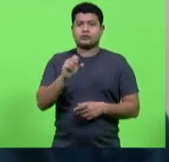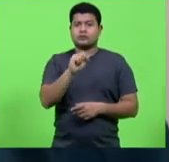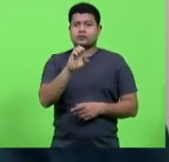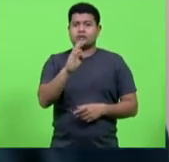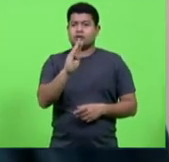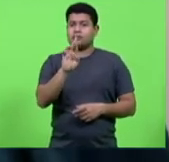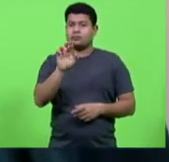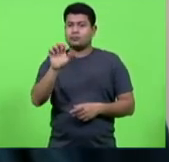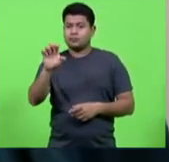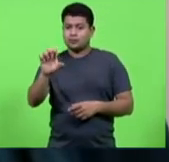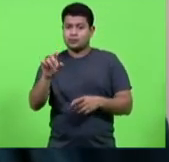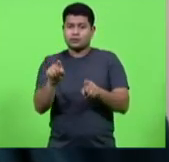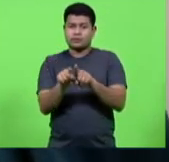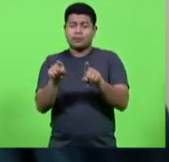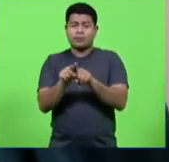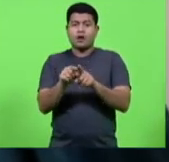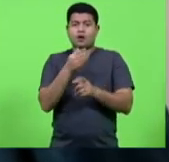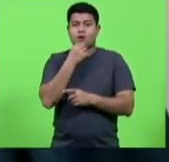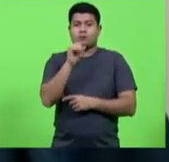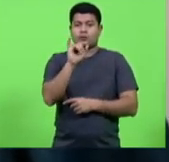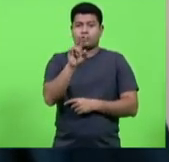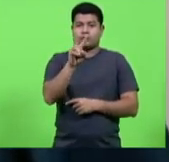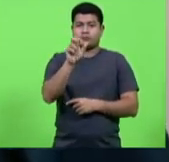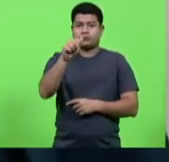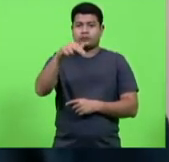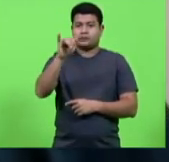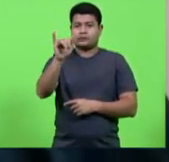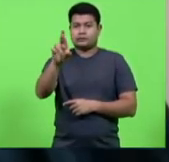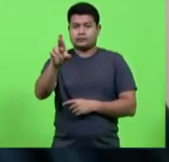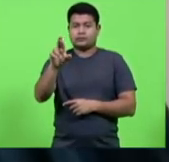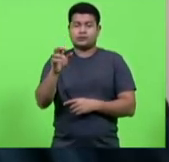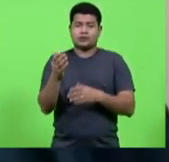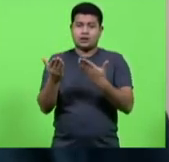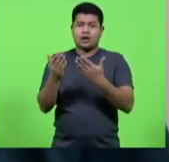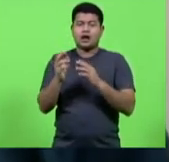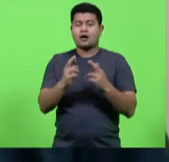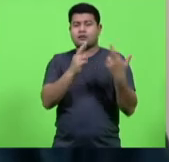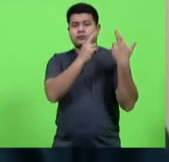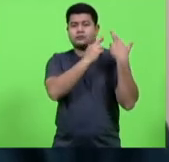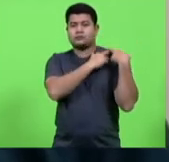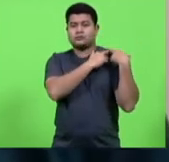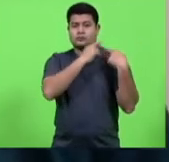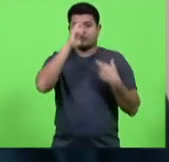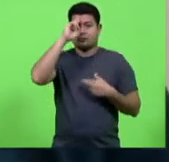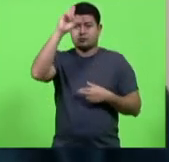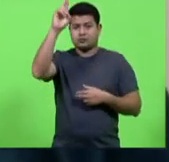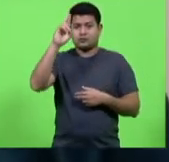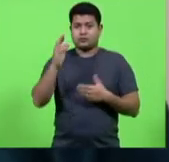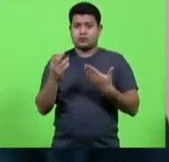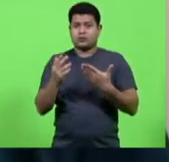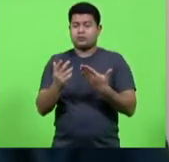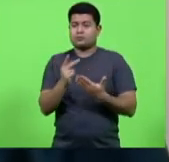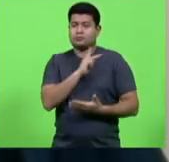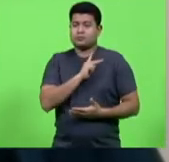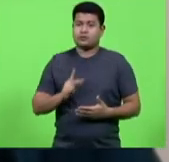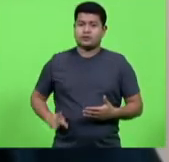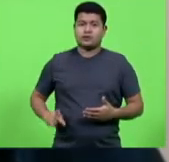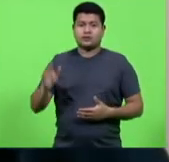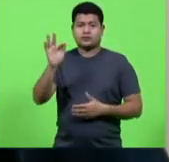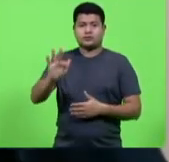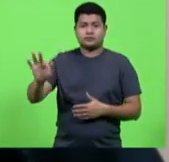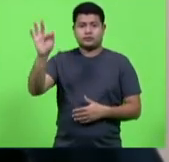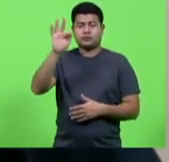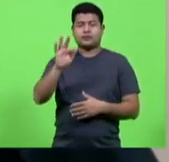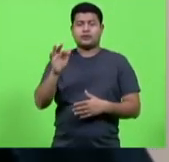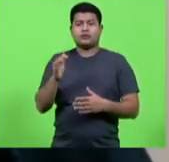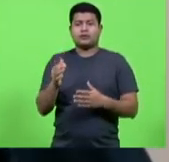Ivanir Sela, que é o responsável e presidente da Federação